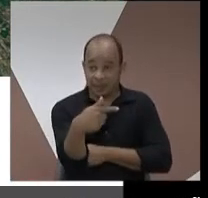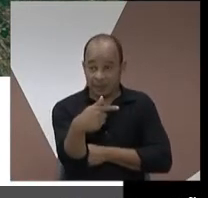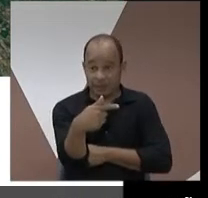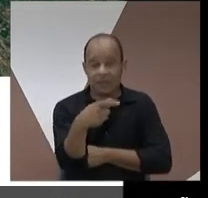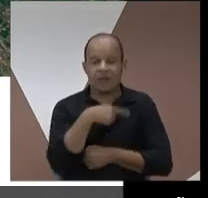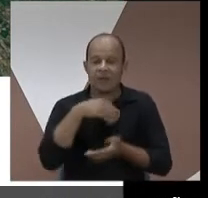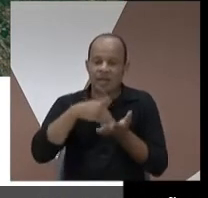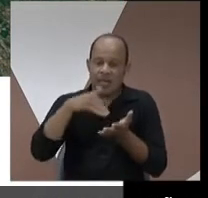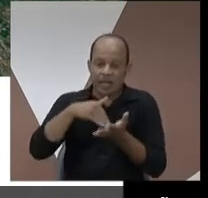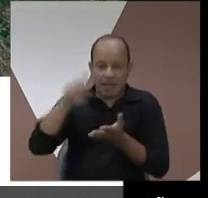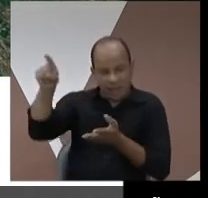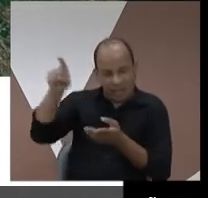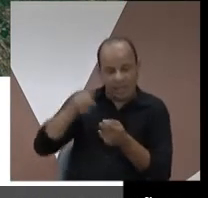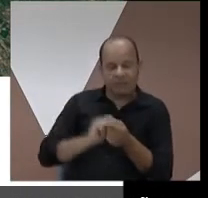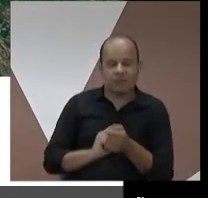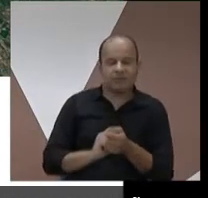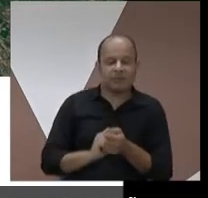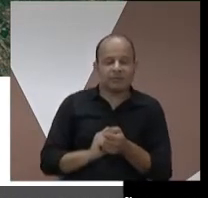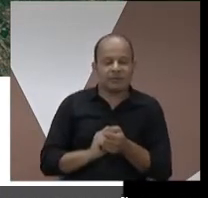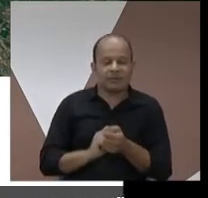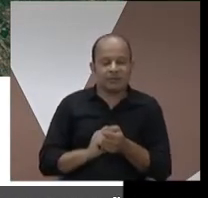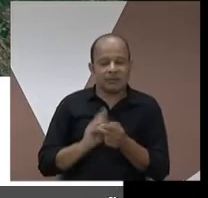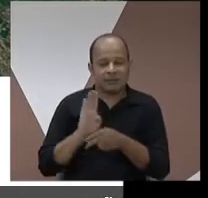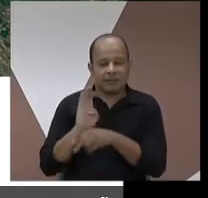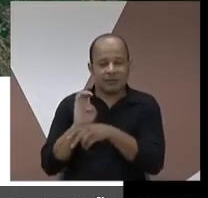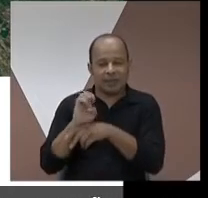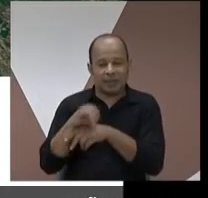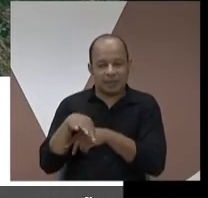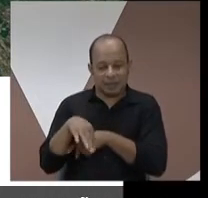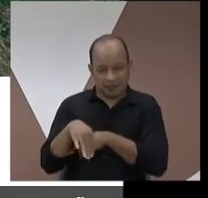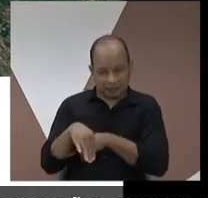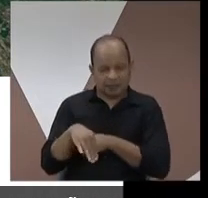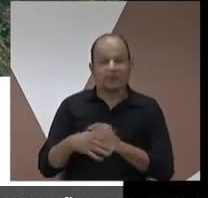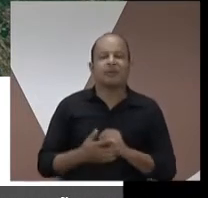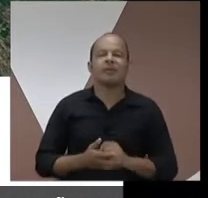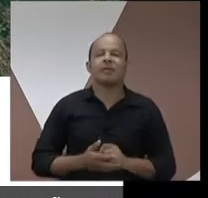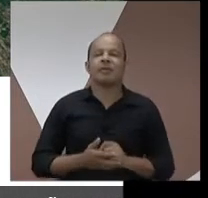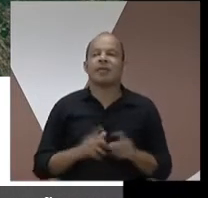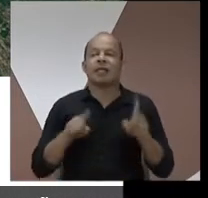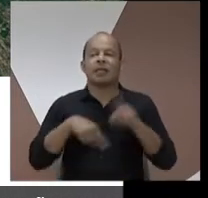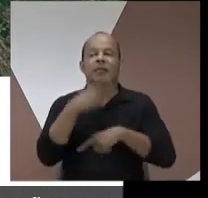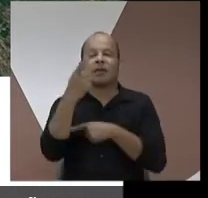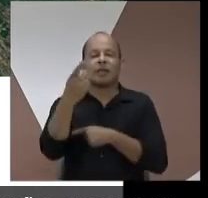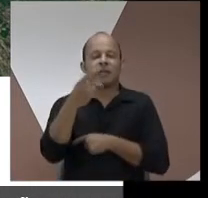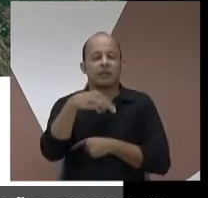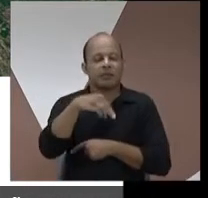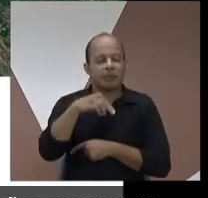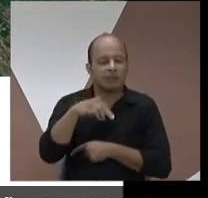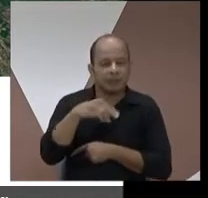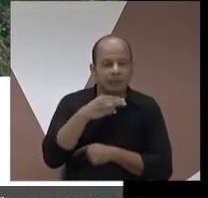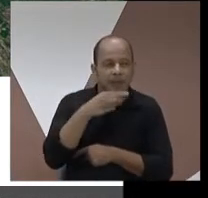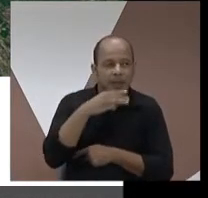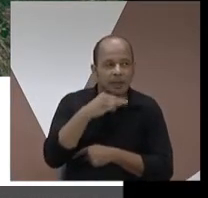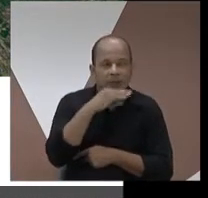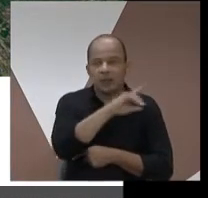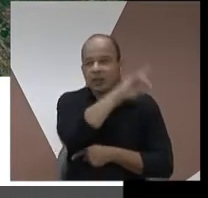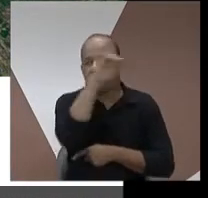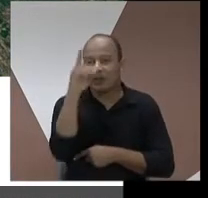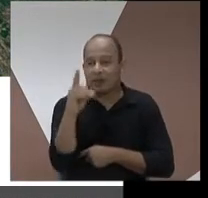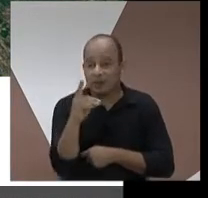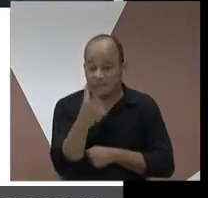né? No dia 29 de março, com um foco específico na discussão dos impactos